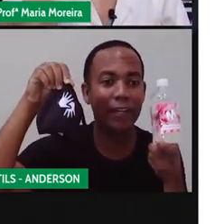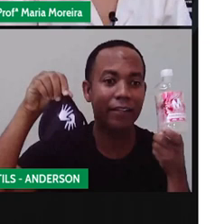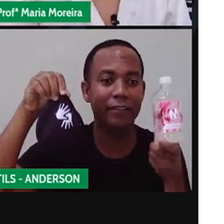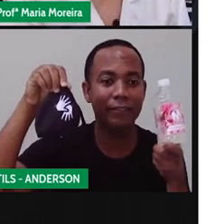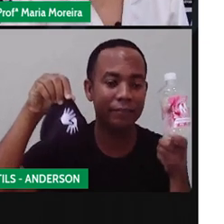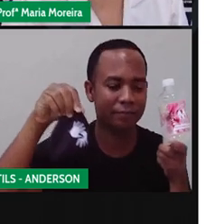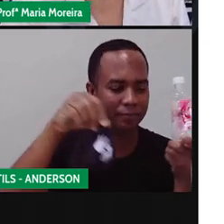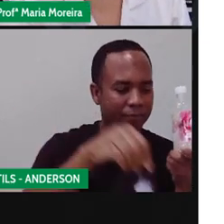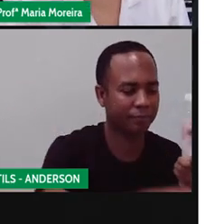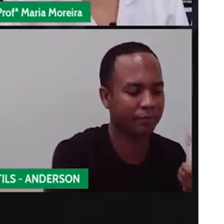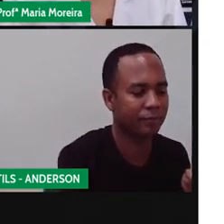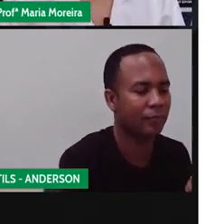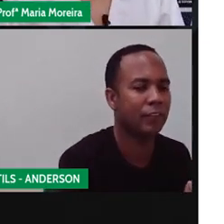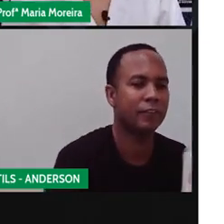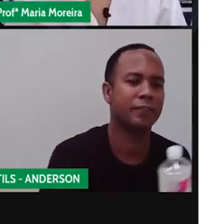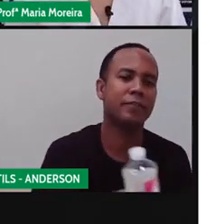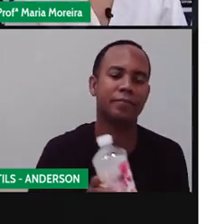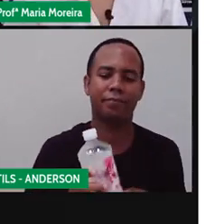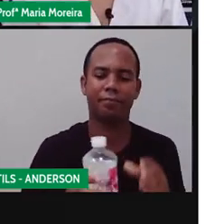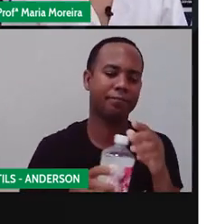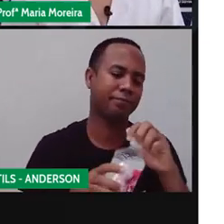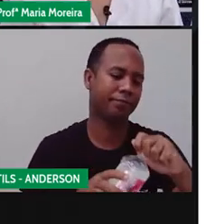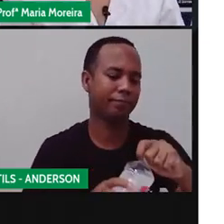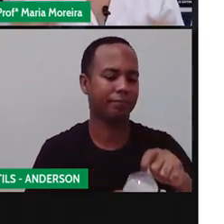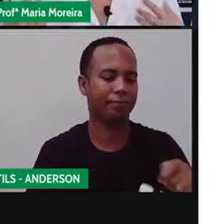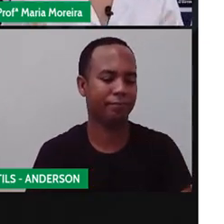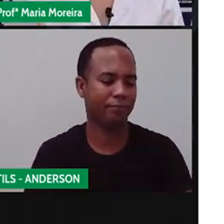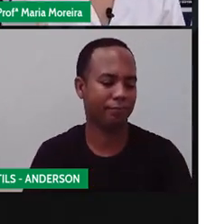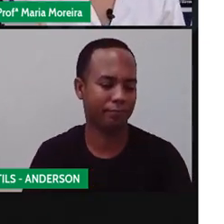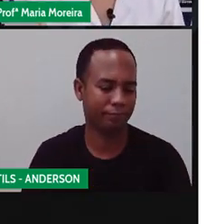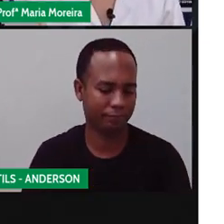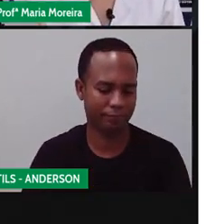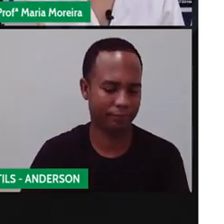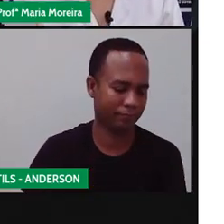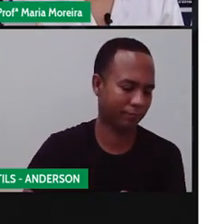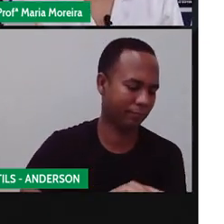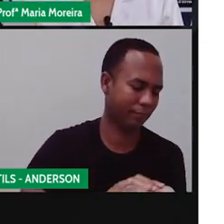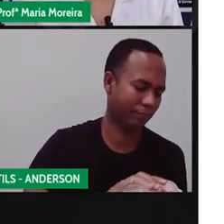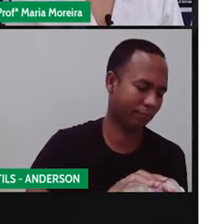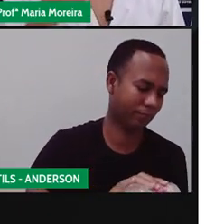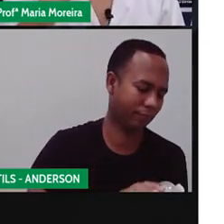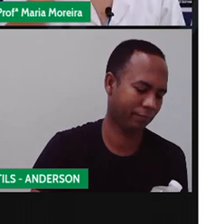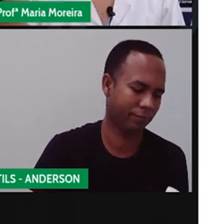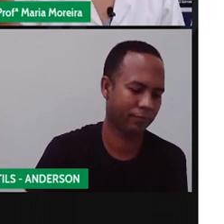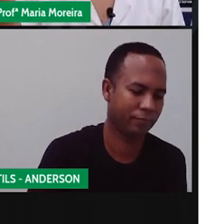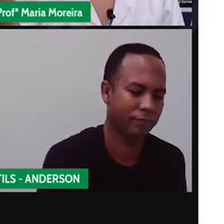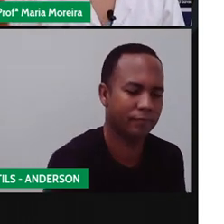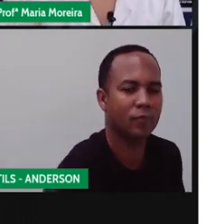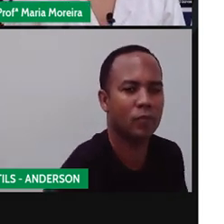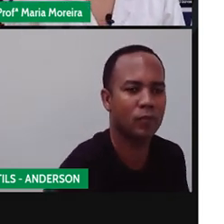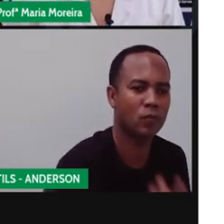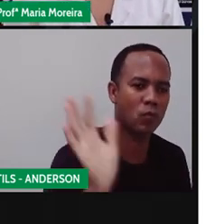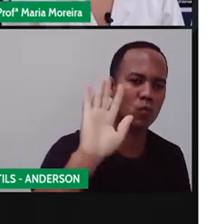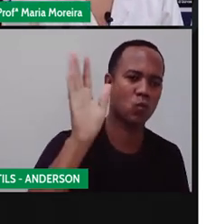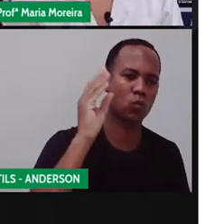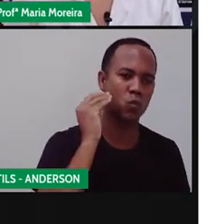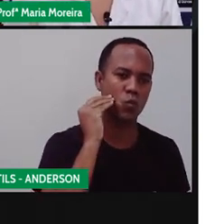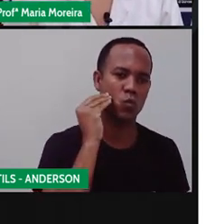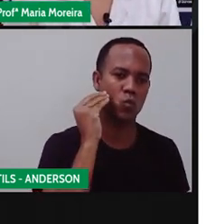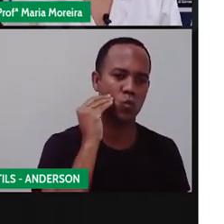máscara. Se protejam, ficam bem guardadinhos, tá? Para que a gente se encontre logo em breve, tá? Um beijo no coração